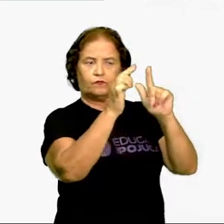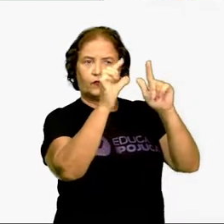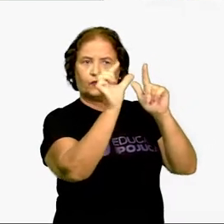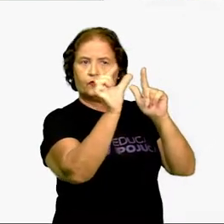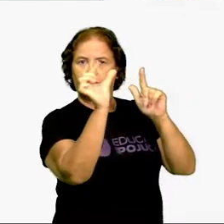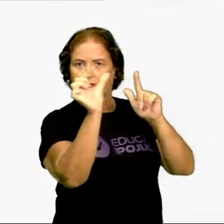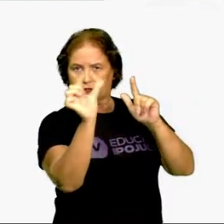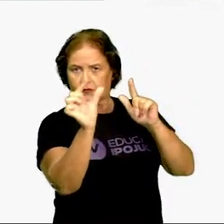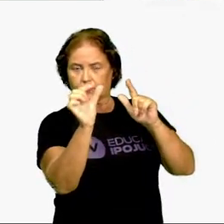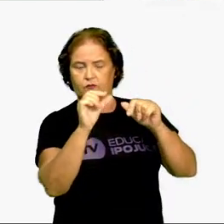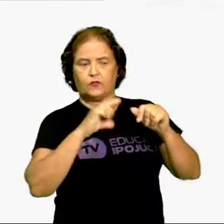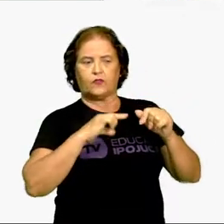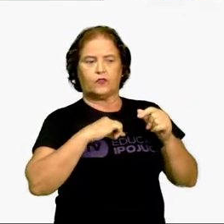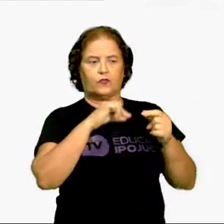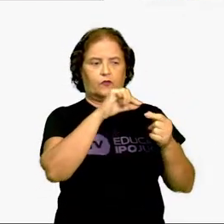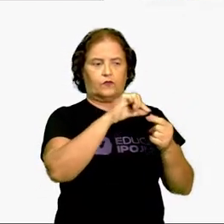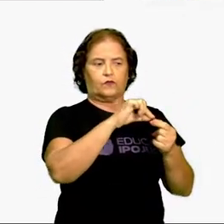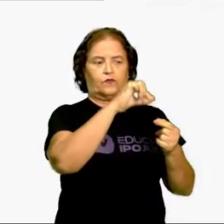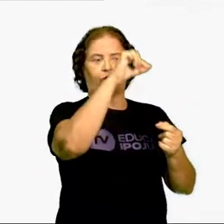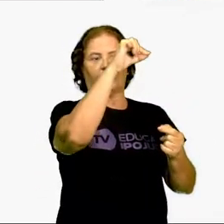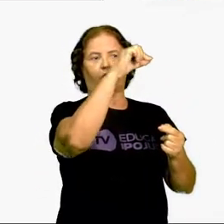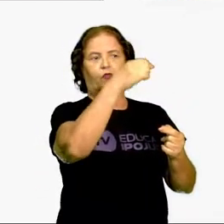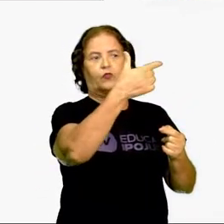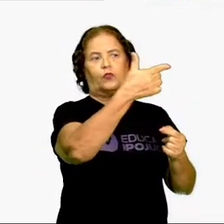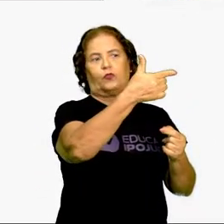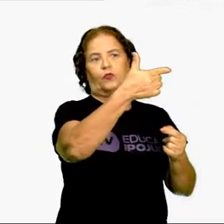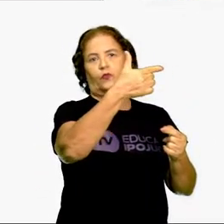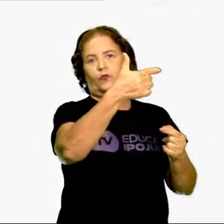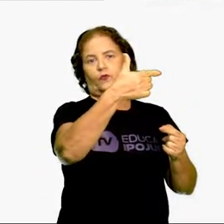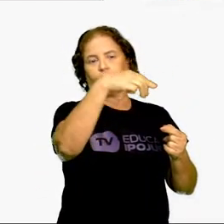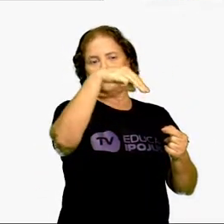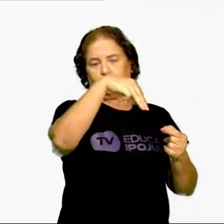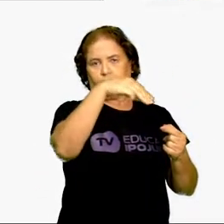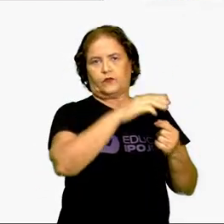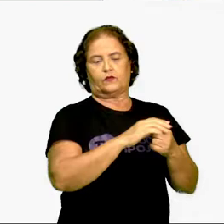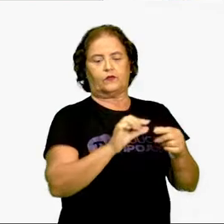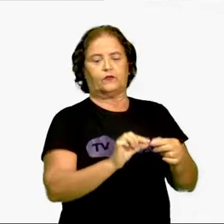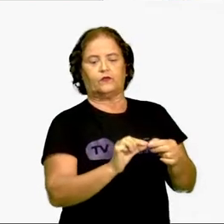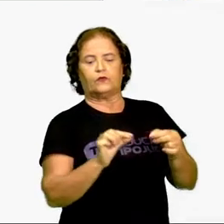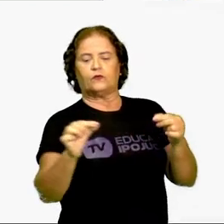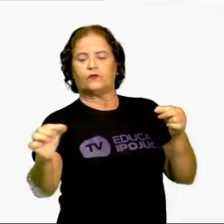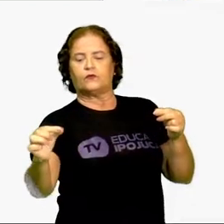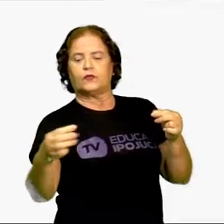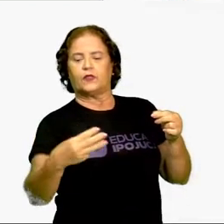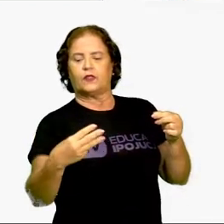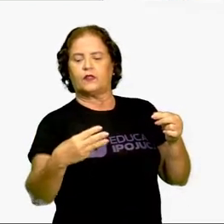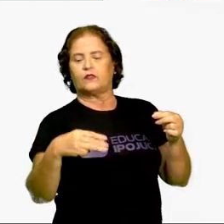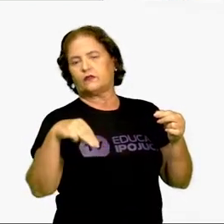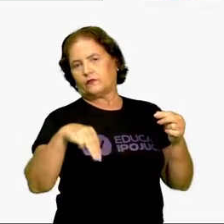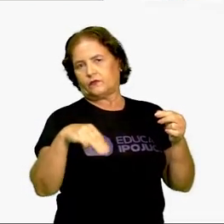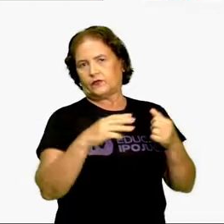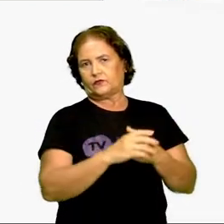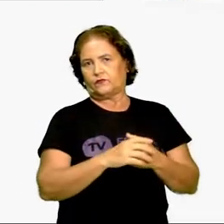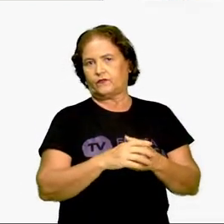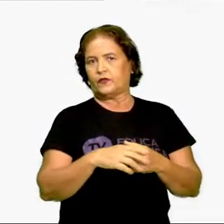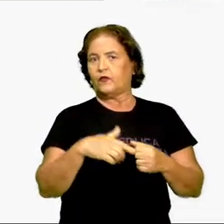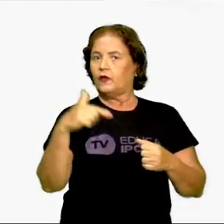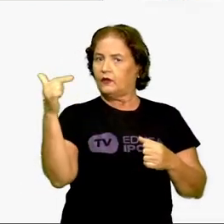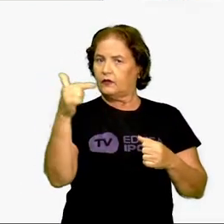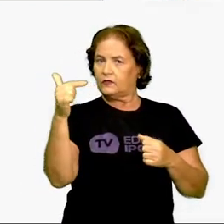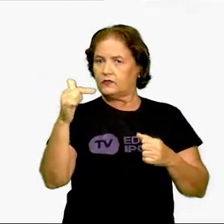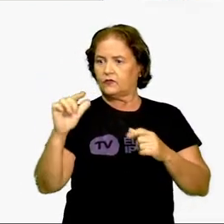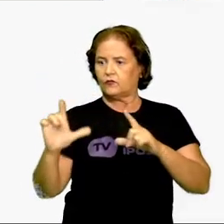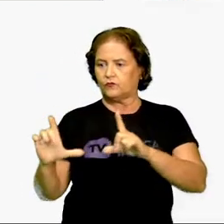de 2 metros e o comprimento 3 metros. A segunda parede, que é a parede que a mãe